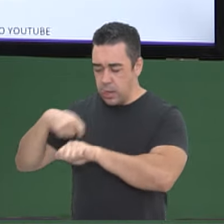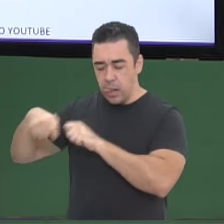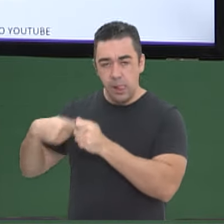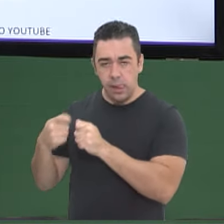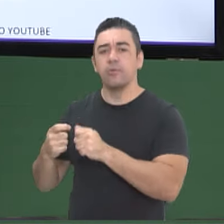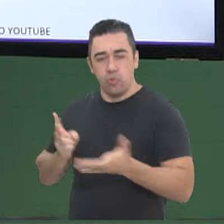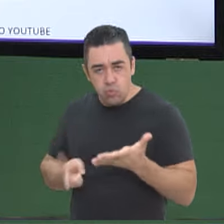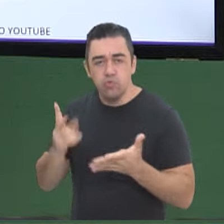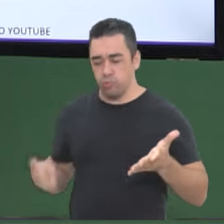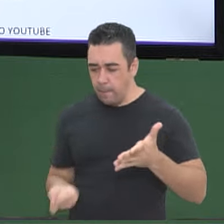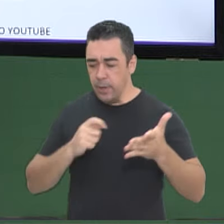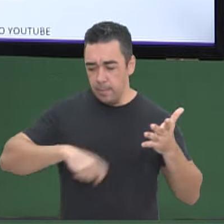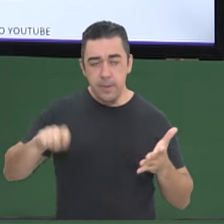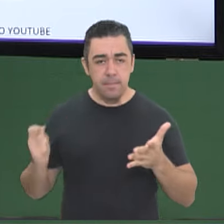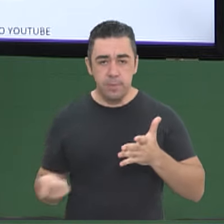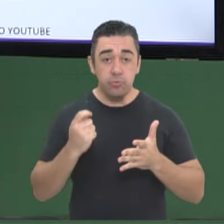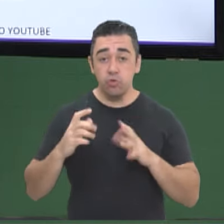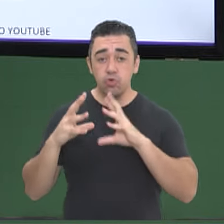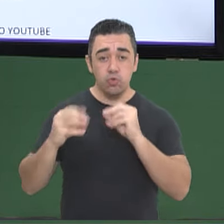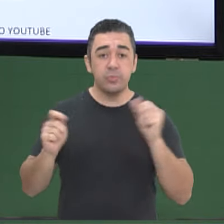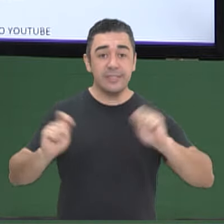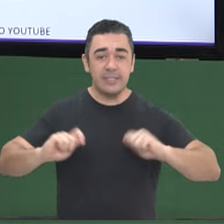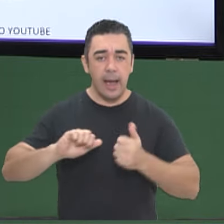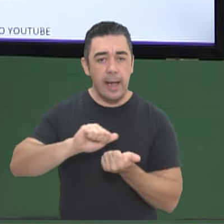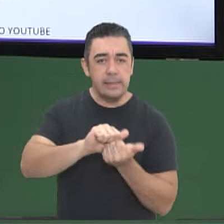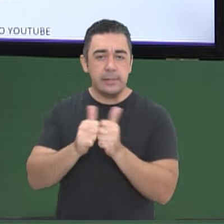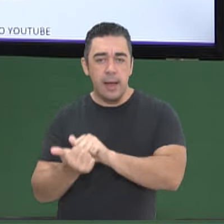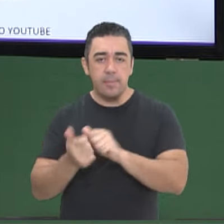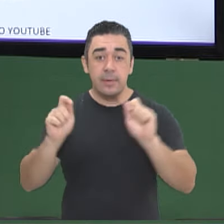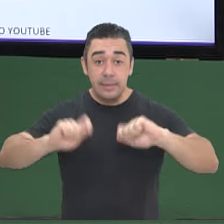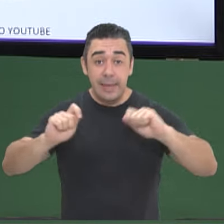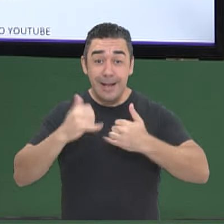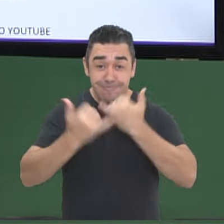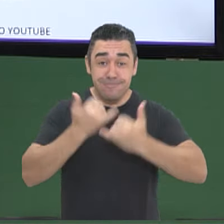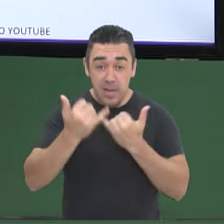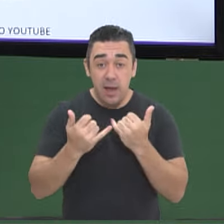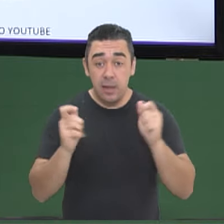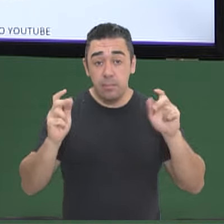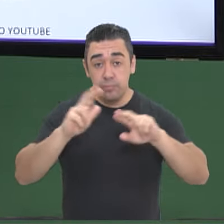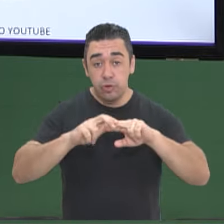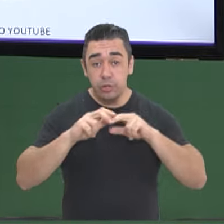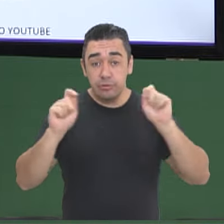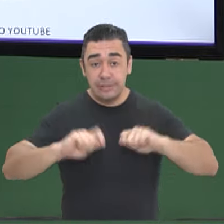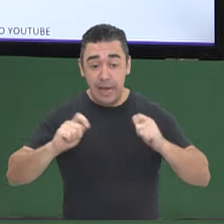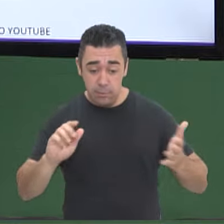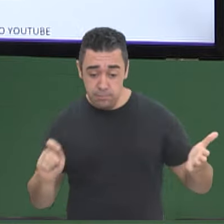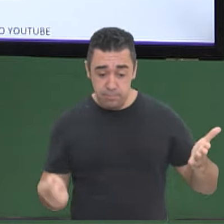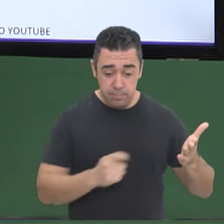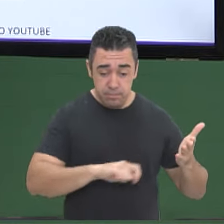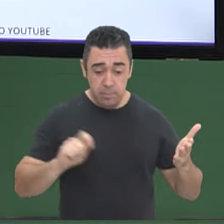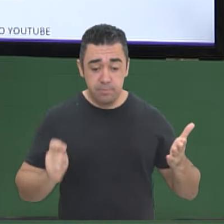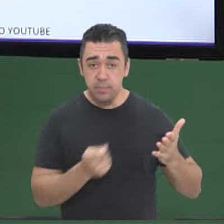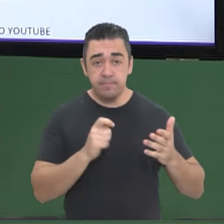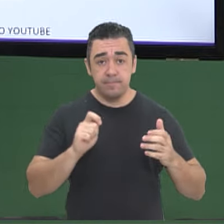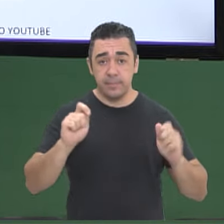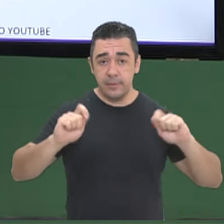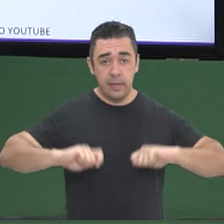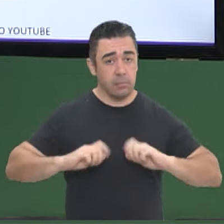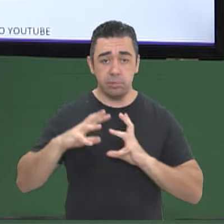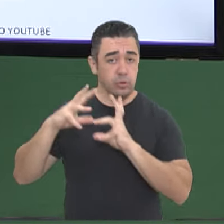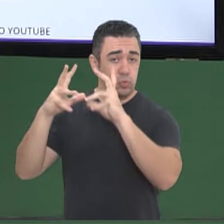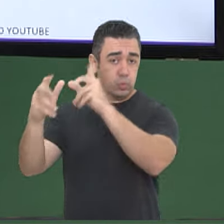e todo mundo pratica, né? Então isso é bem bacana. Então isso faz do tênis de mesa uma modalidade bem popular,